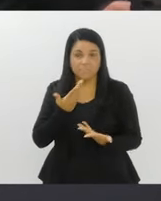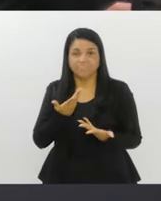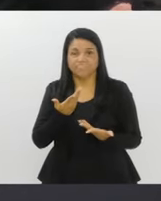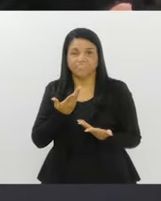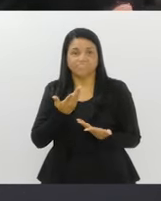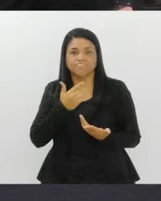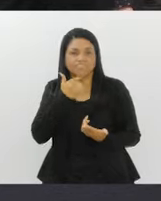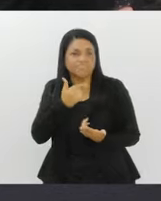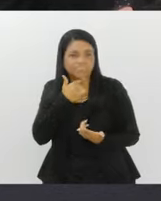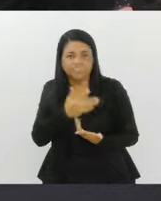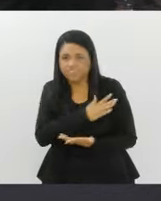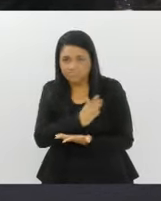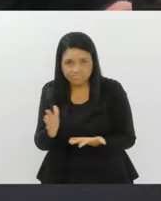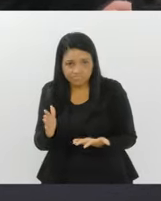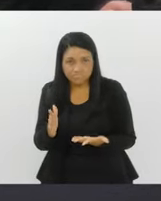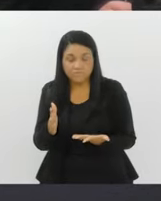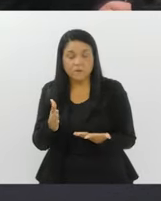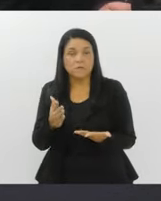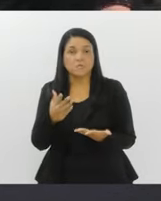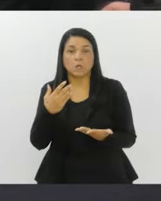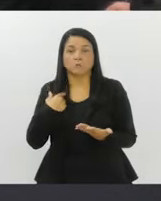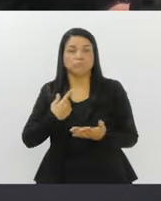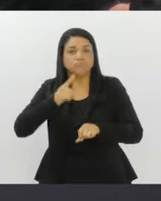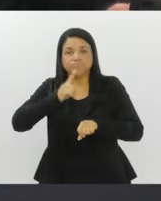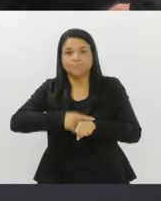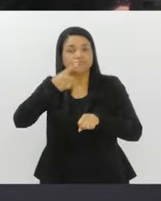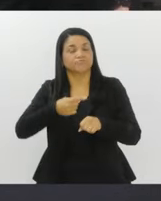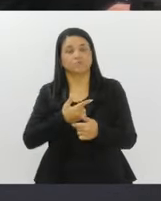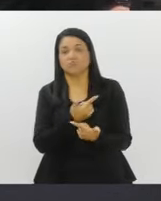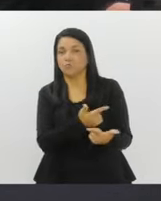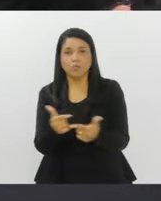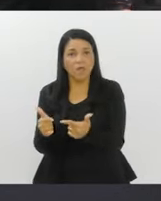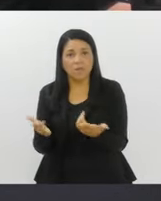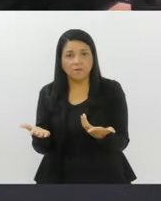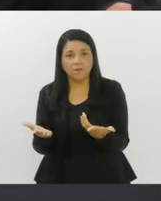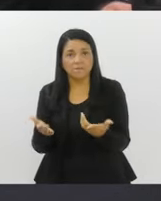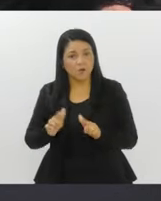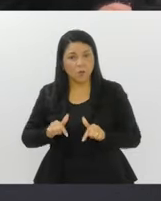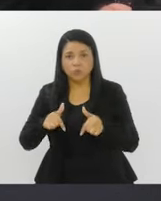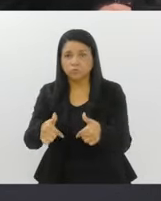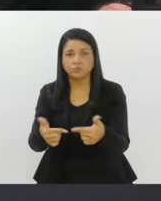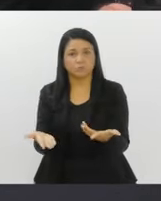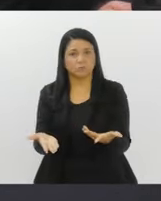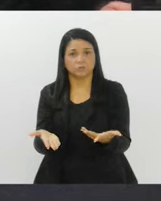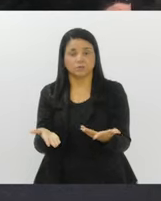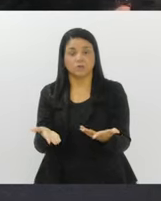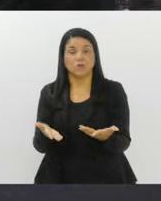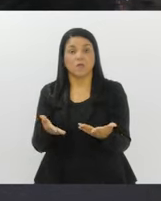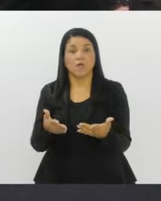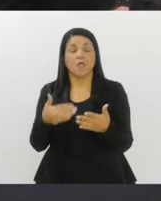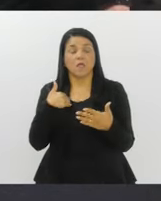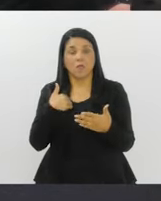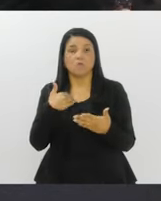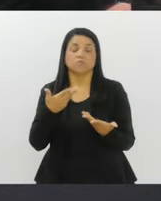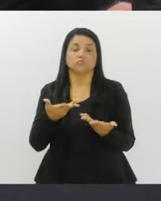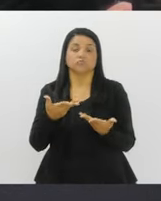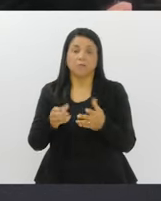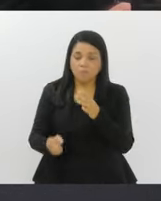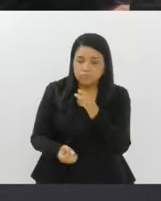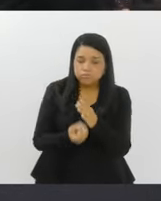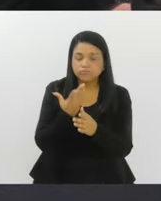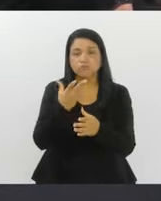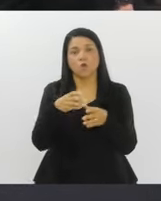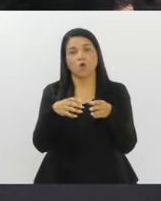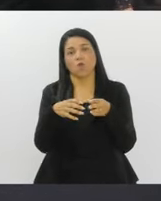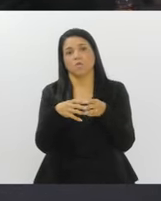tem mais legitimidade para continuar. E sou favorável a que se crie uma comissão, que se